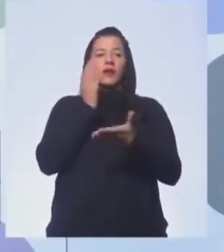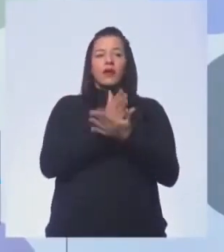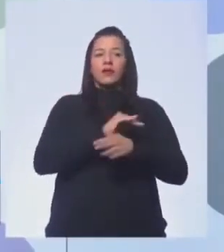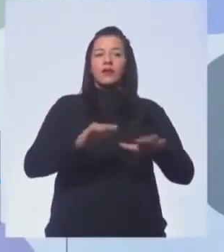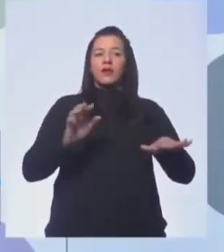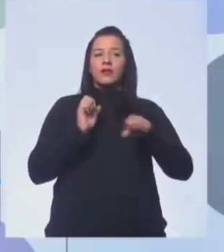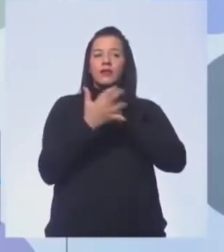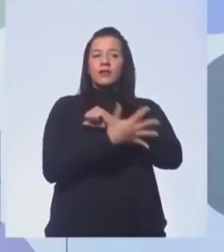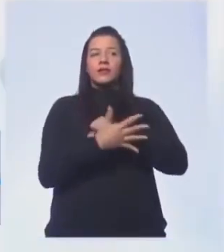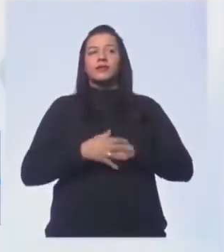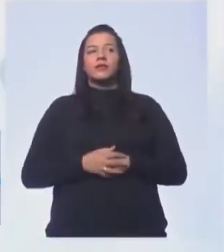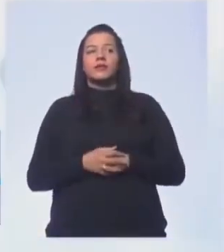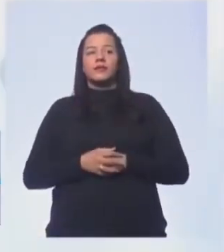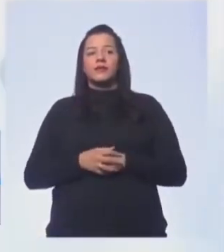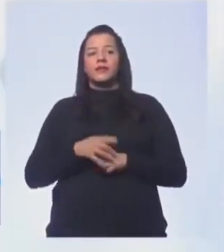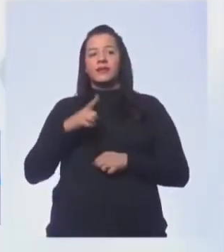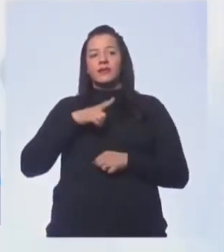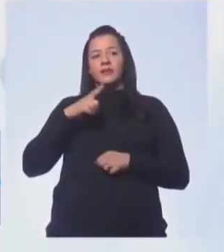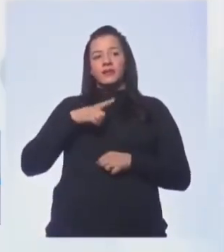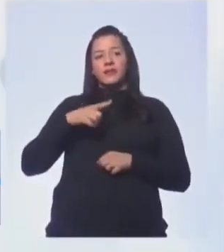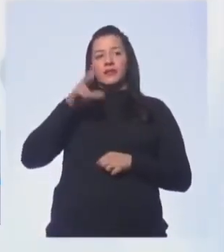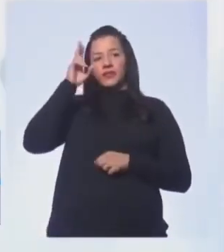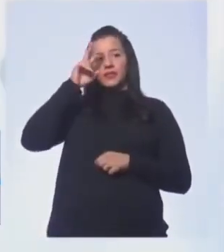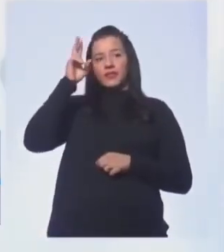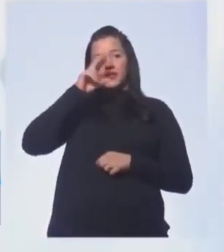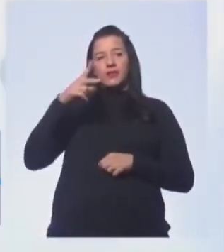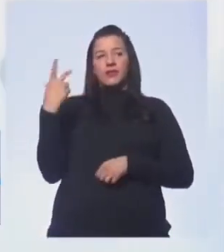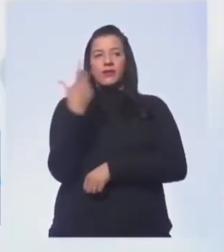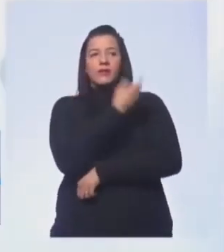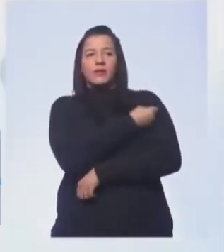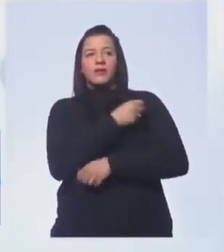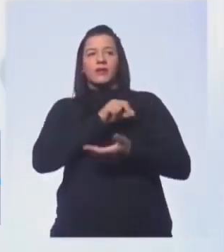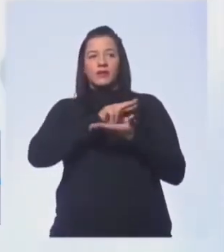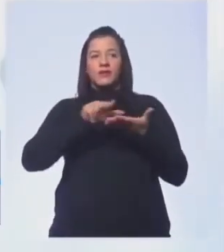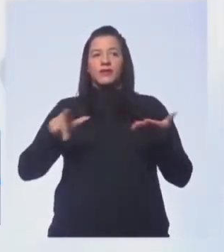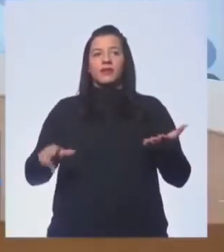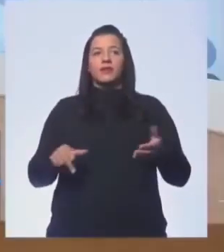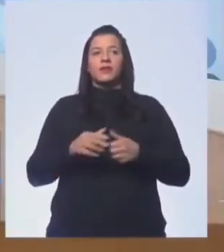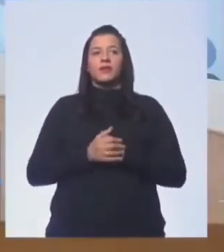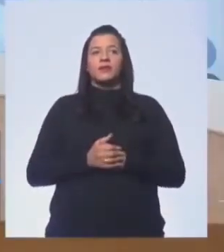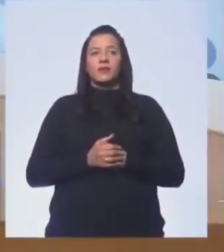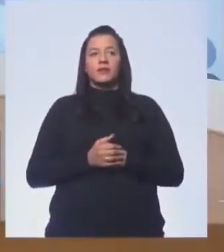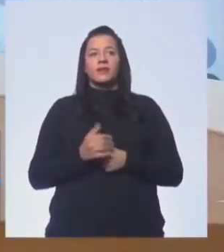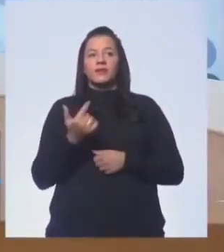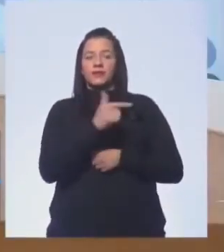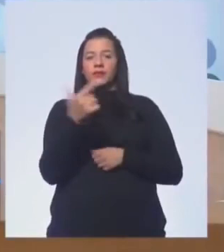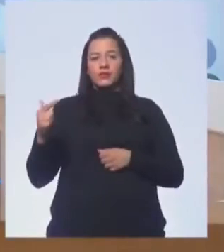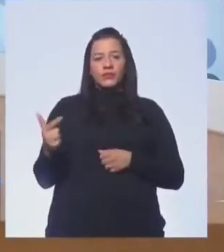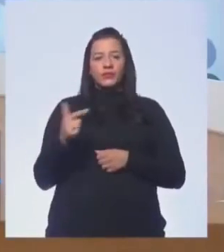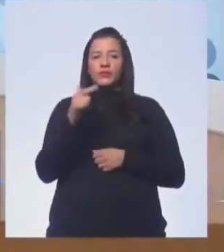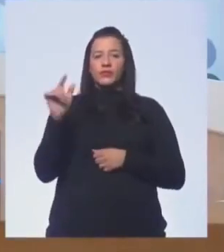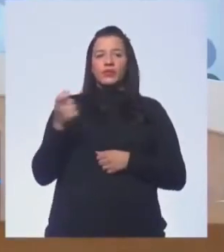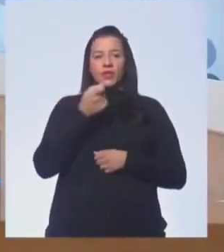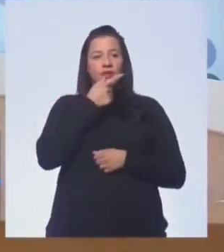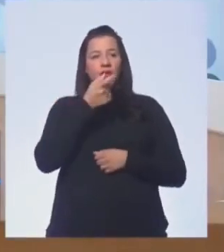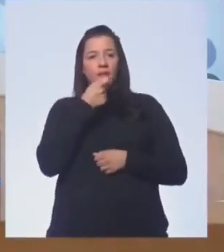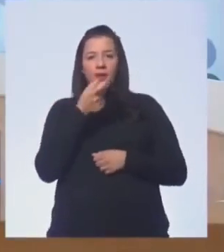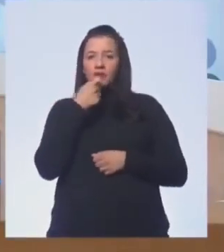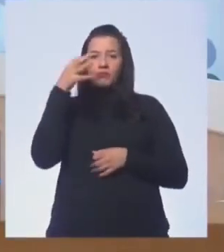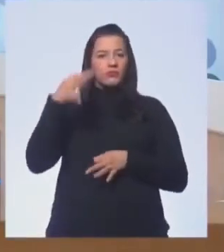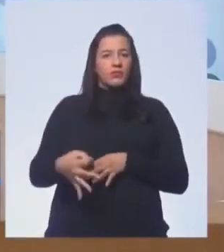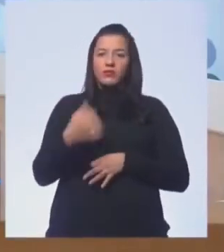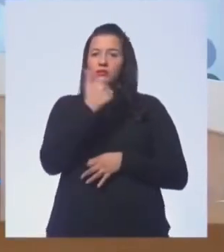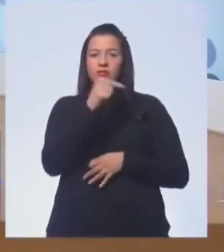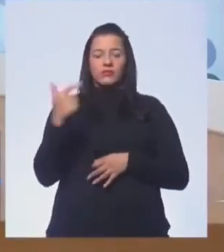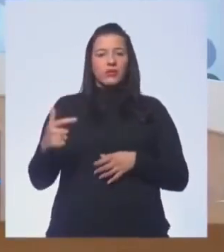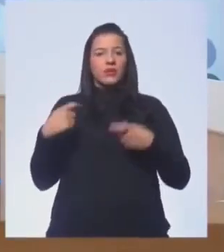da Covid. É que eu estava tentando lembrar do nome que eles falam. Medicação, não sei. Mas é isso. É isso aí. Não tem, né? Não tem. Para combater, a